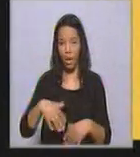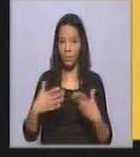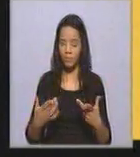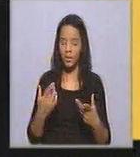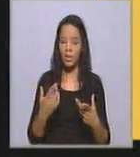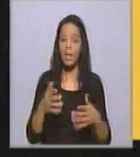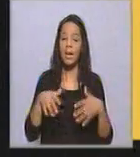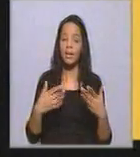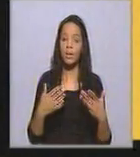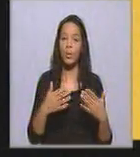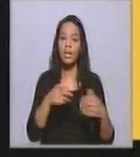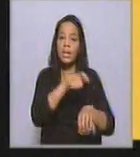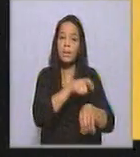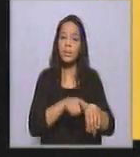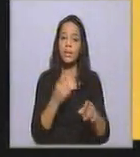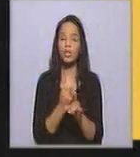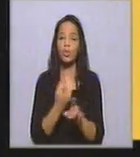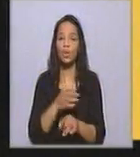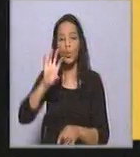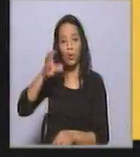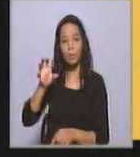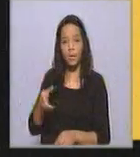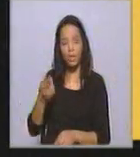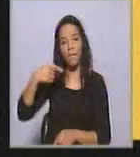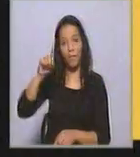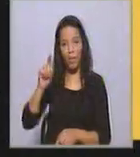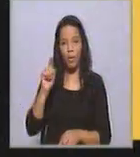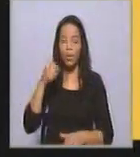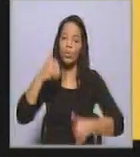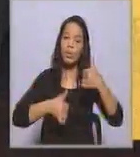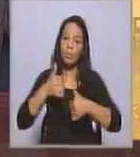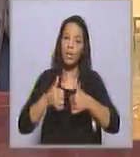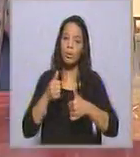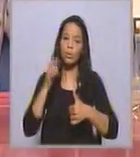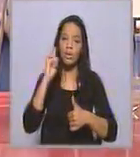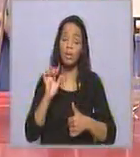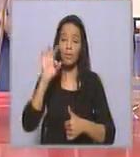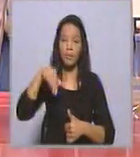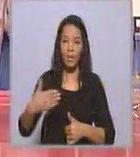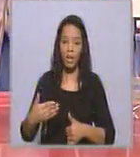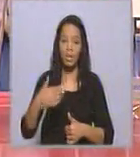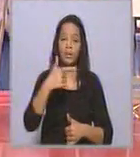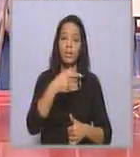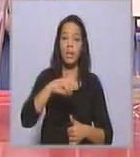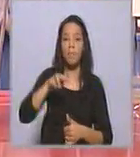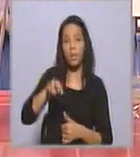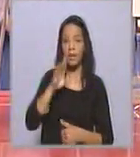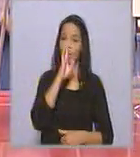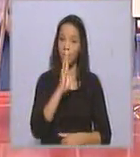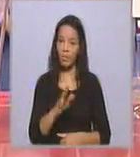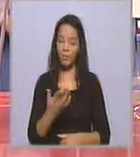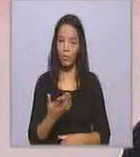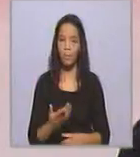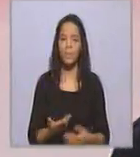ter representantes de todos estes países, não é? Na final do Campeonato Internacional de Kizomba, no TMN ao vivo. Mas e como é que isso se